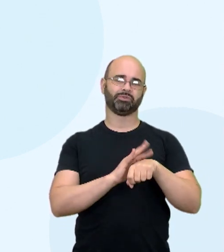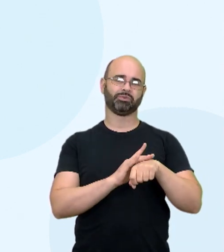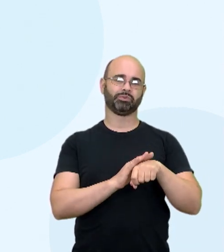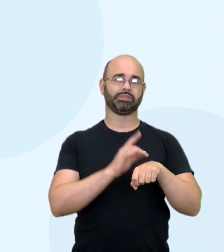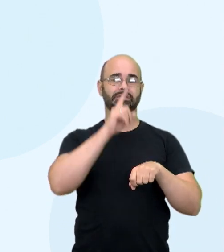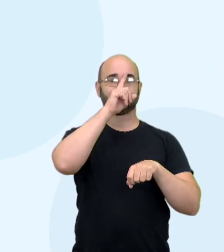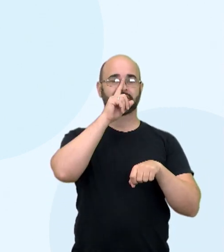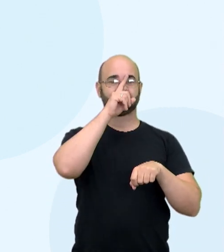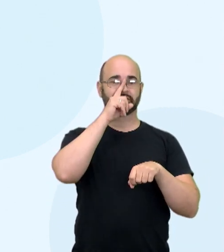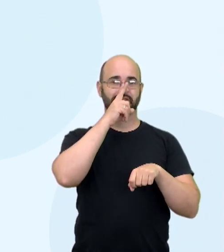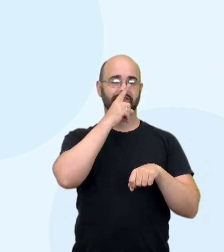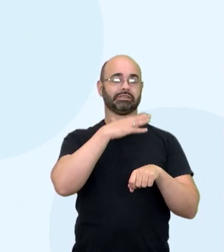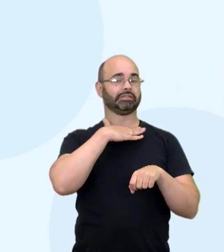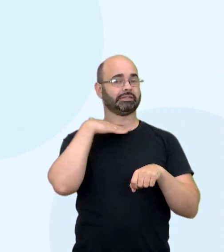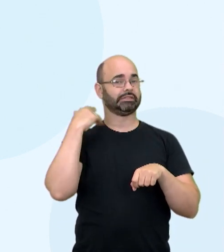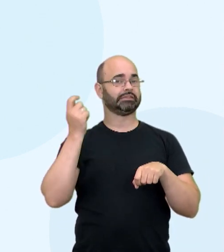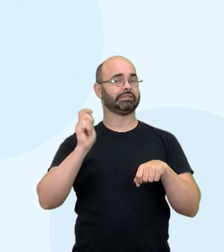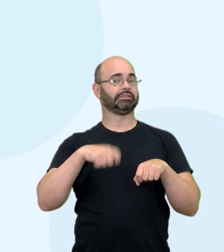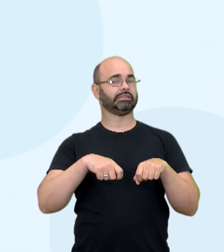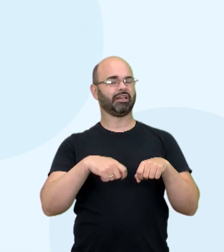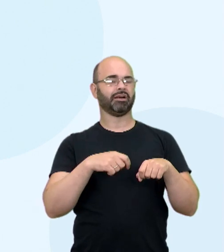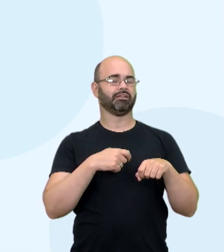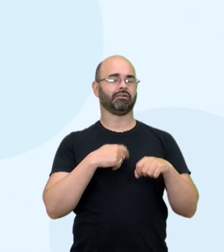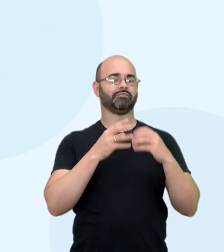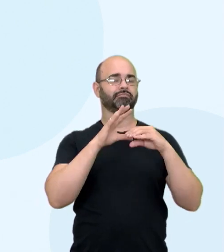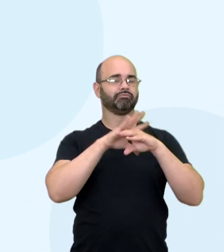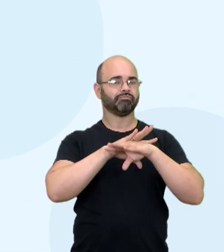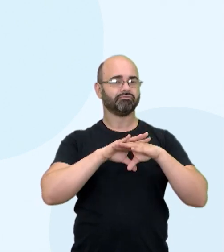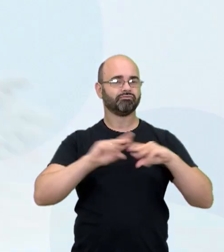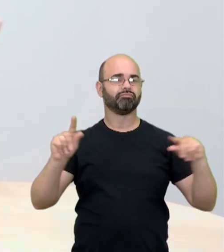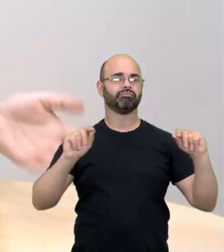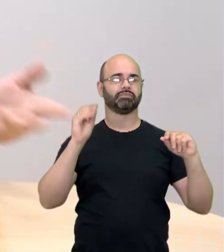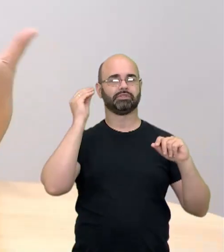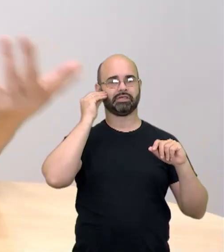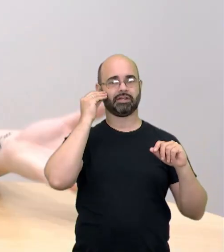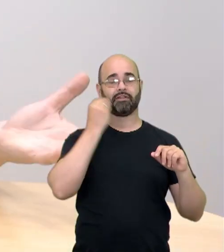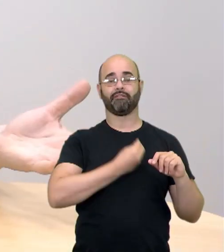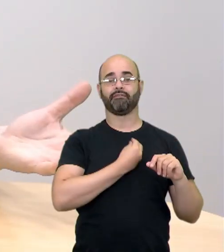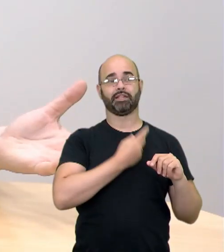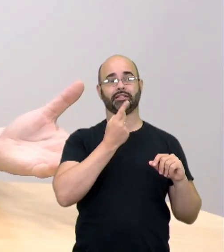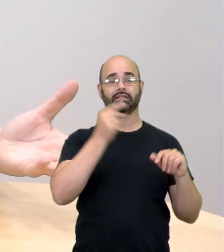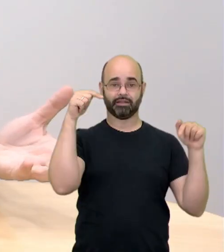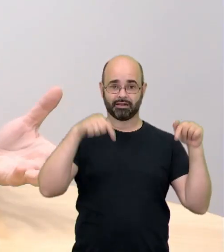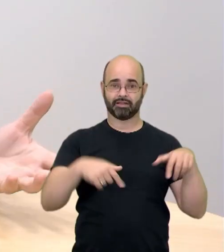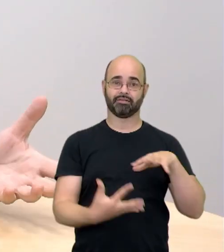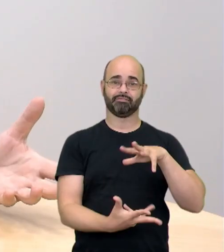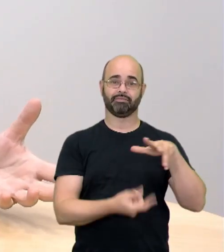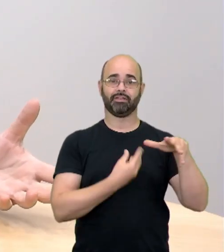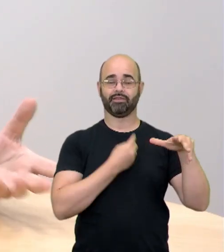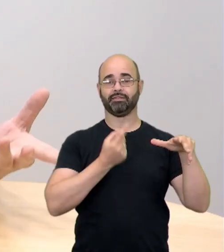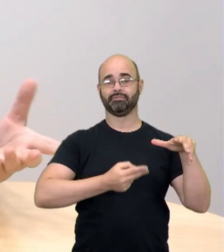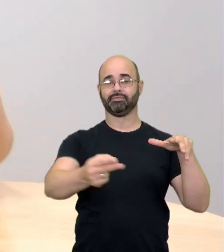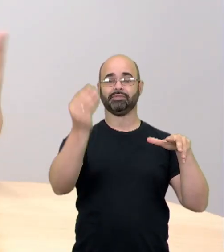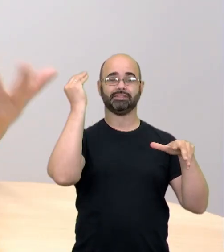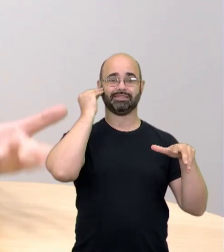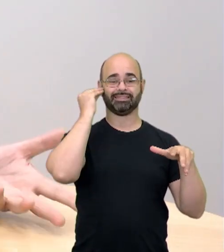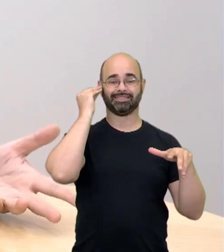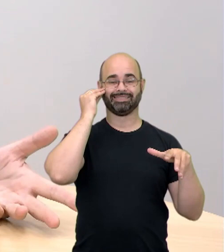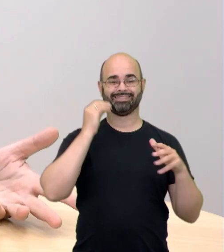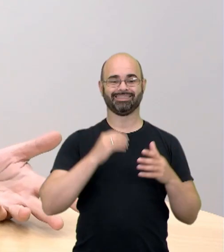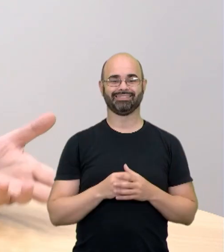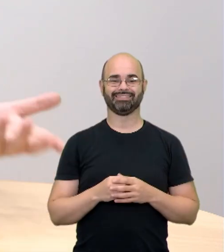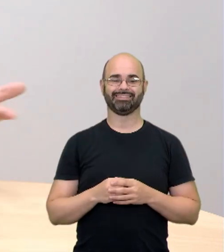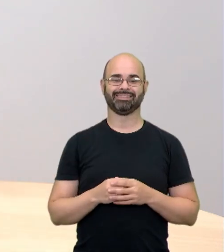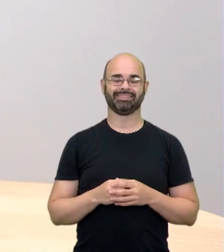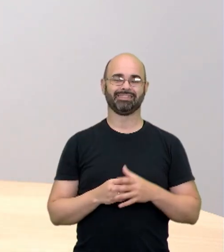letais, doenças fatais, e sonha com conseguir viver uma vida eterna na Terra. Tá certo? Então, esse é um